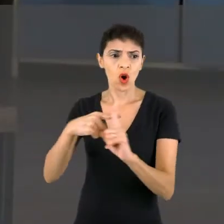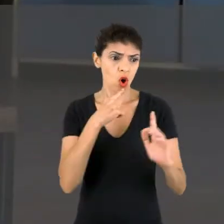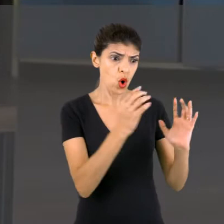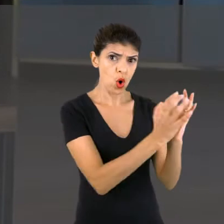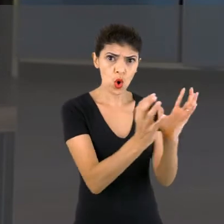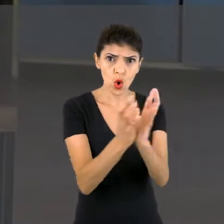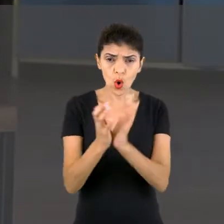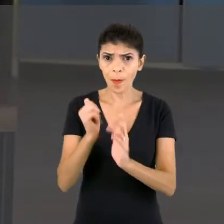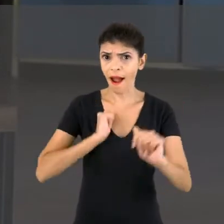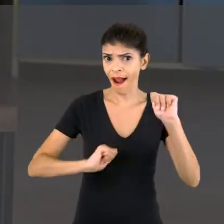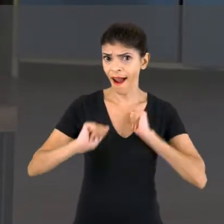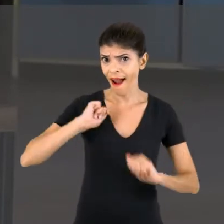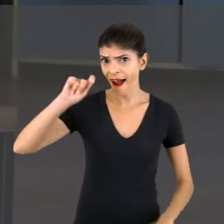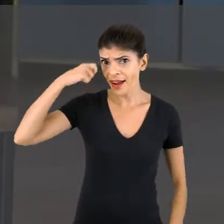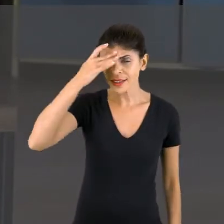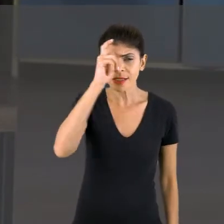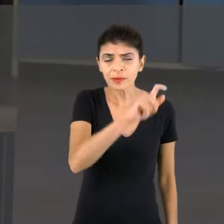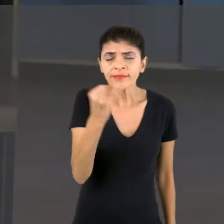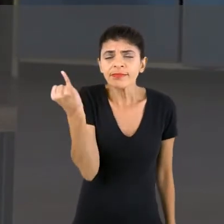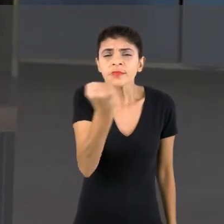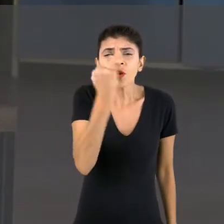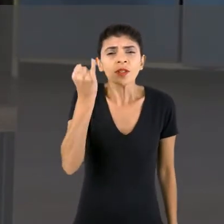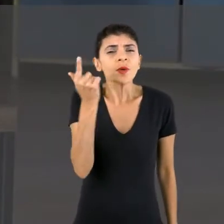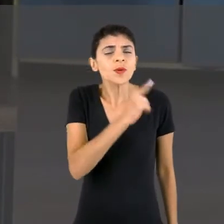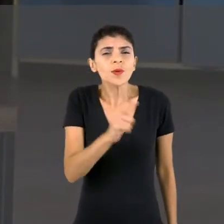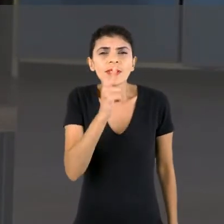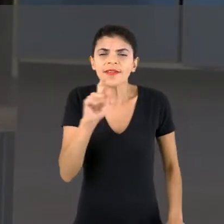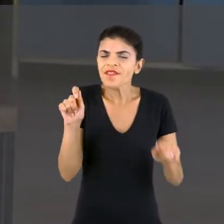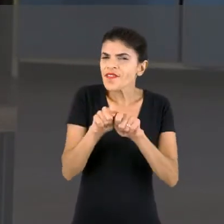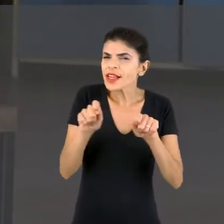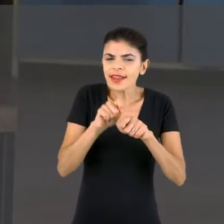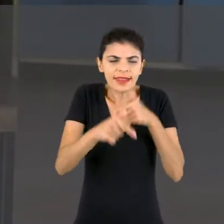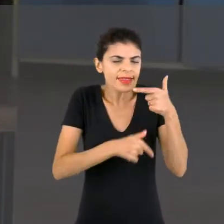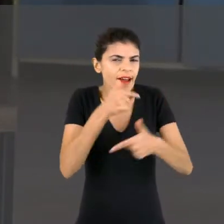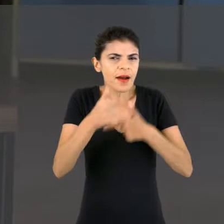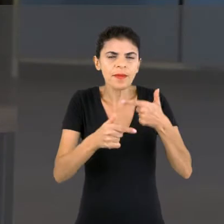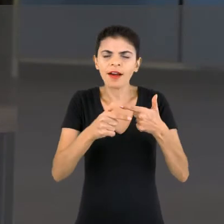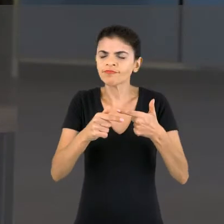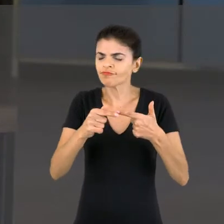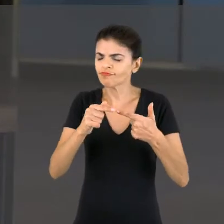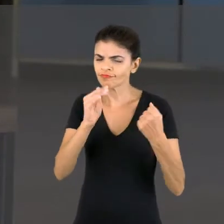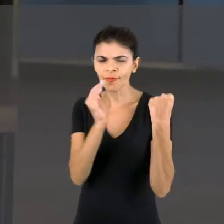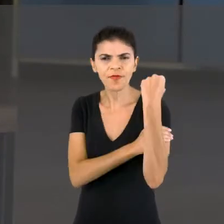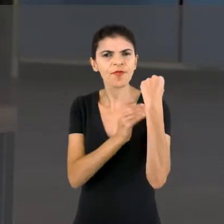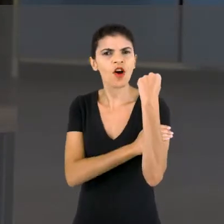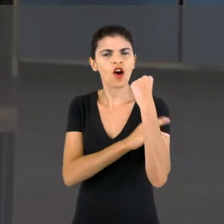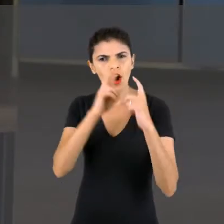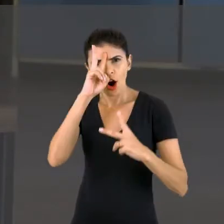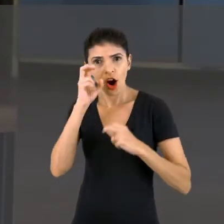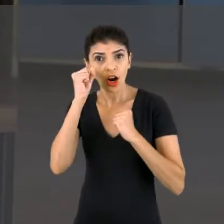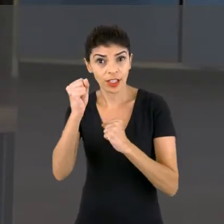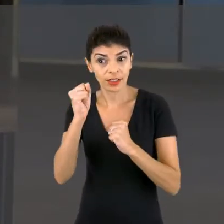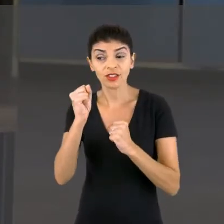grupo de artistas, é importante que todo mundo esteja desempenhando o seu lugar de potência